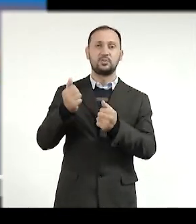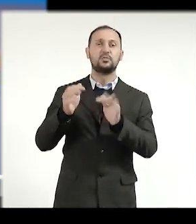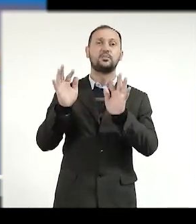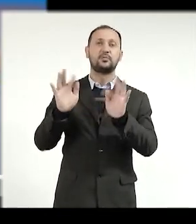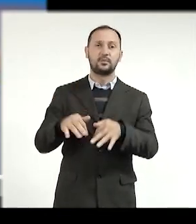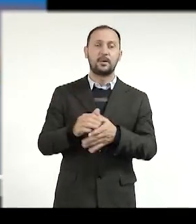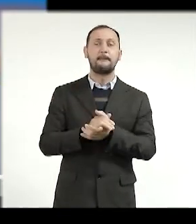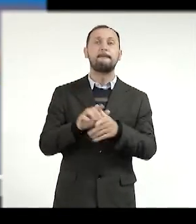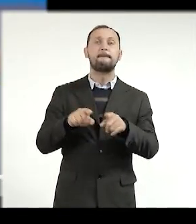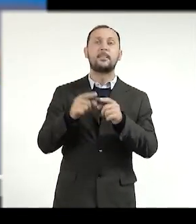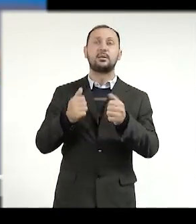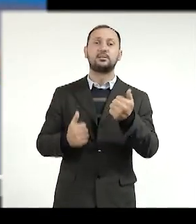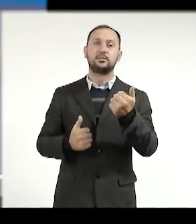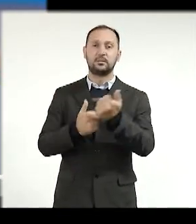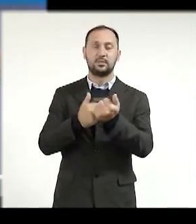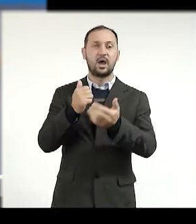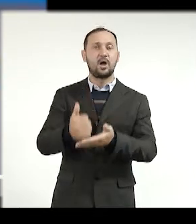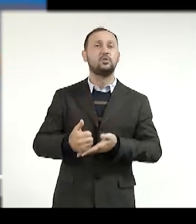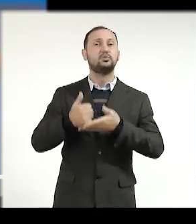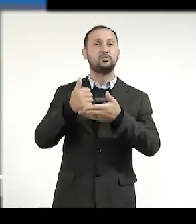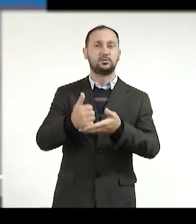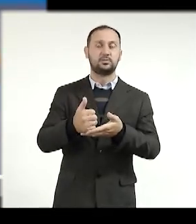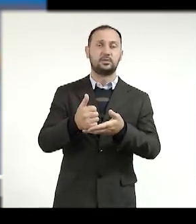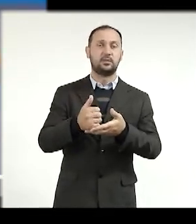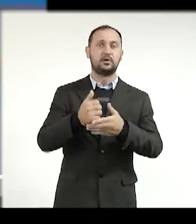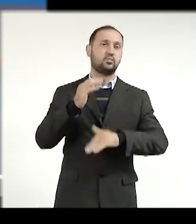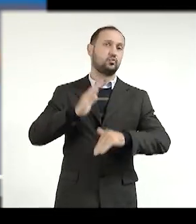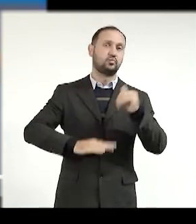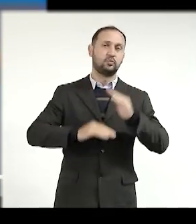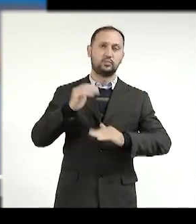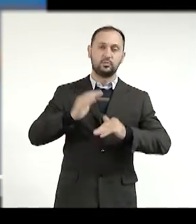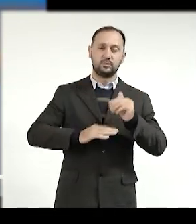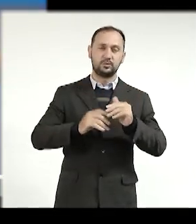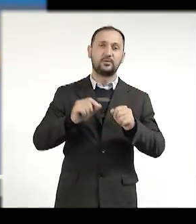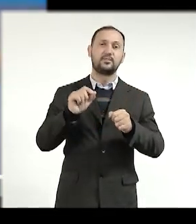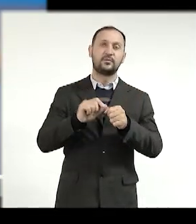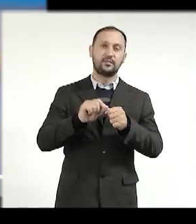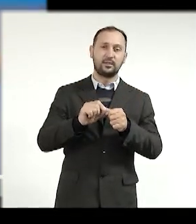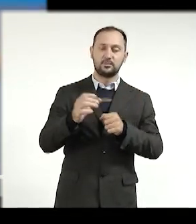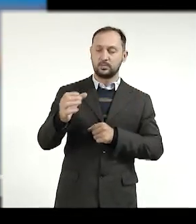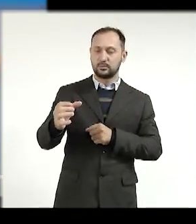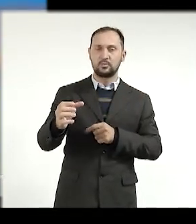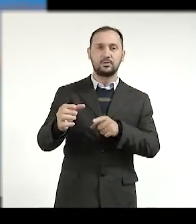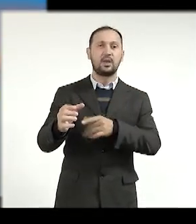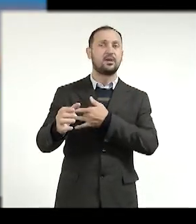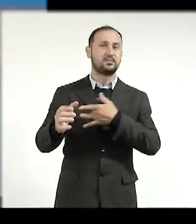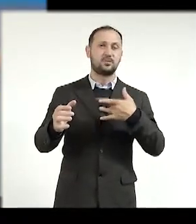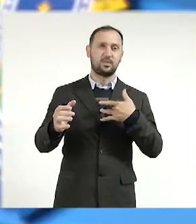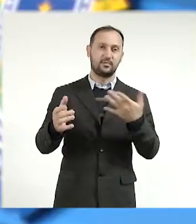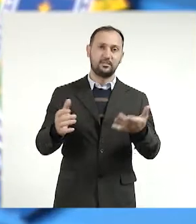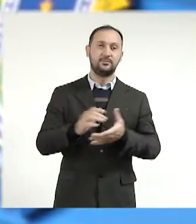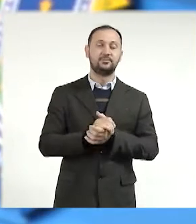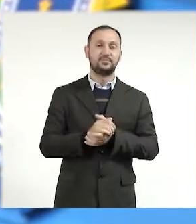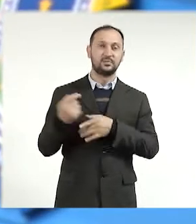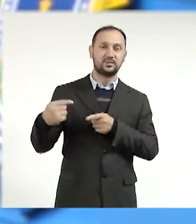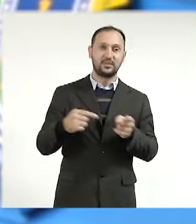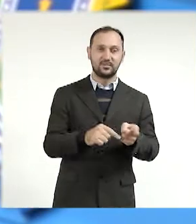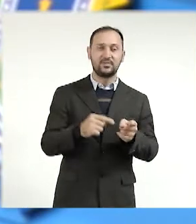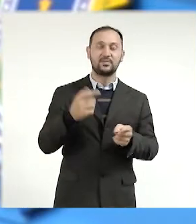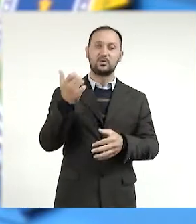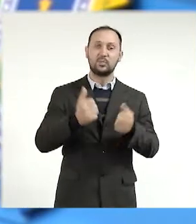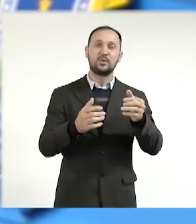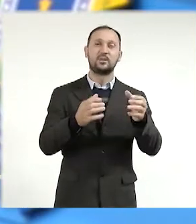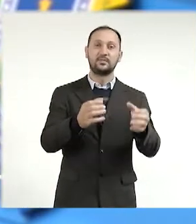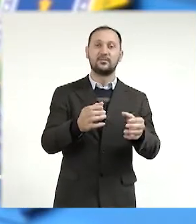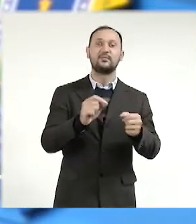no consumo final, mas subsidiar e ajudar os nossos produtores de leite numa bebida tão saudável. O desafio